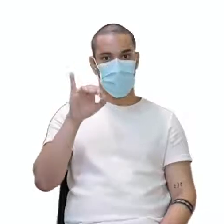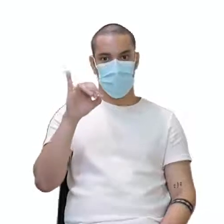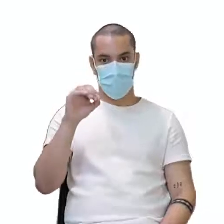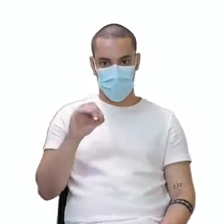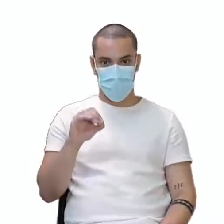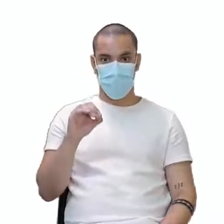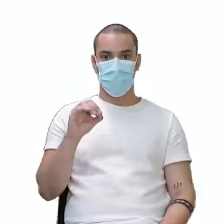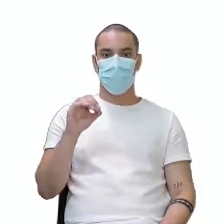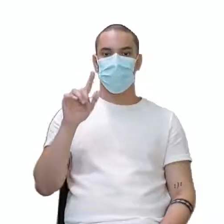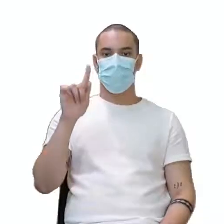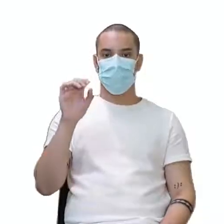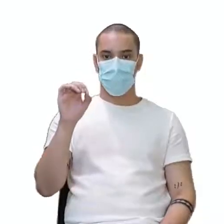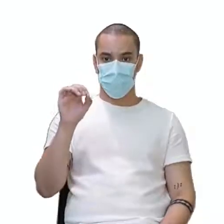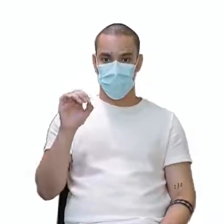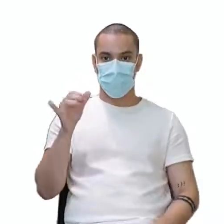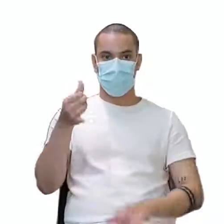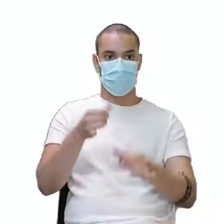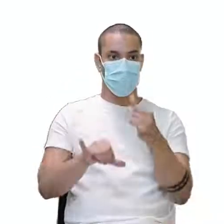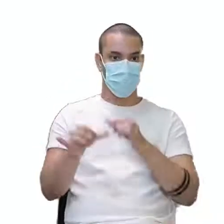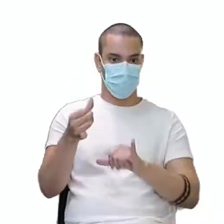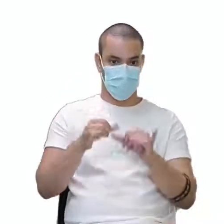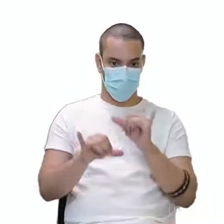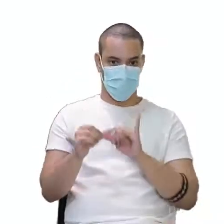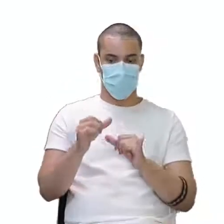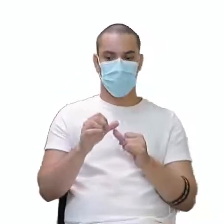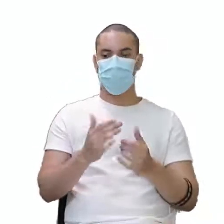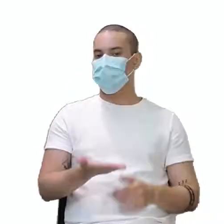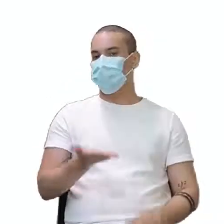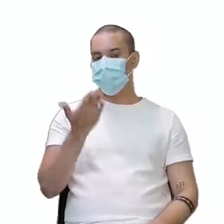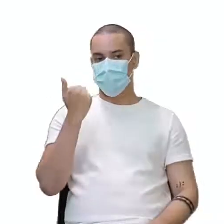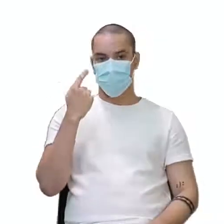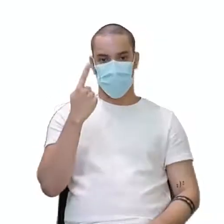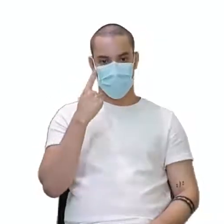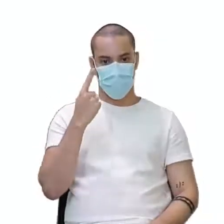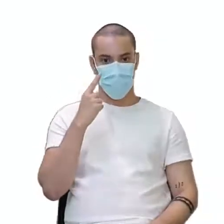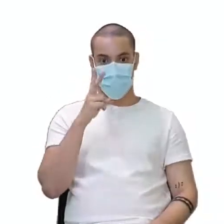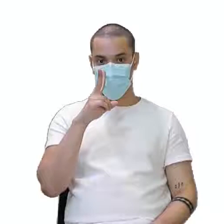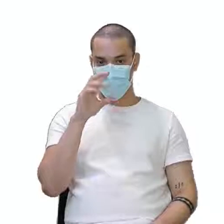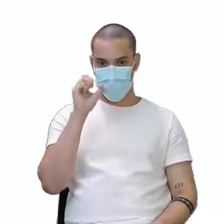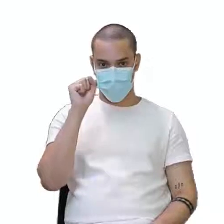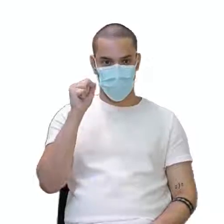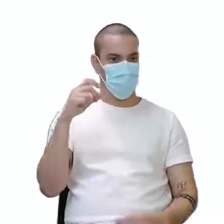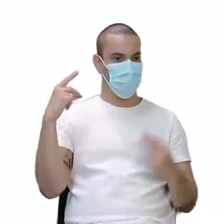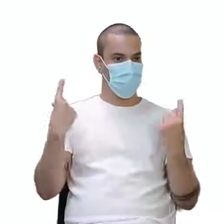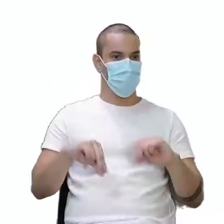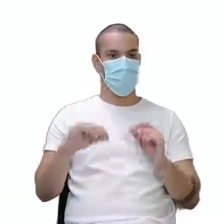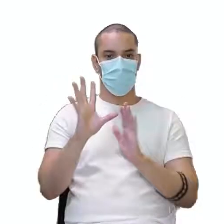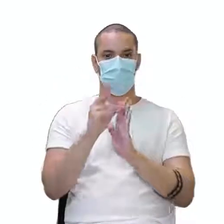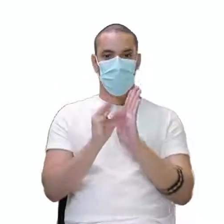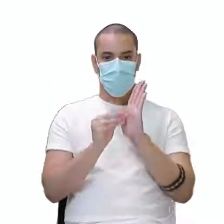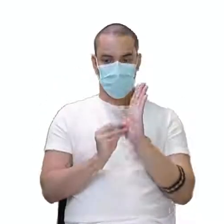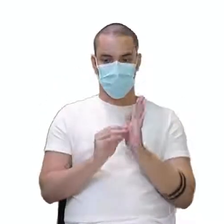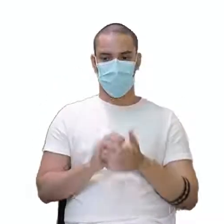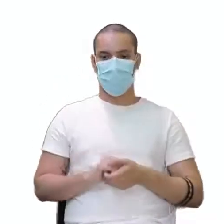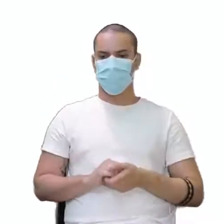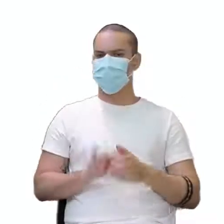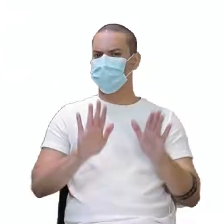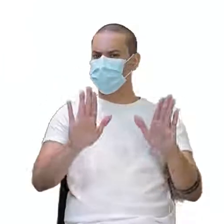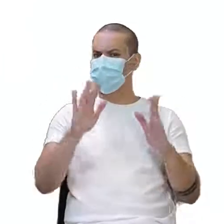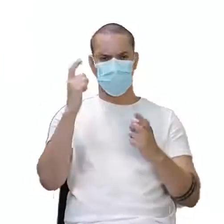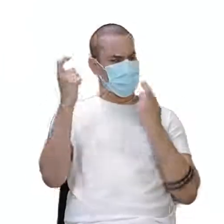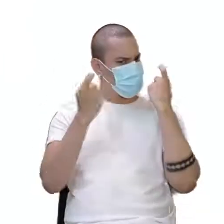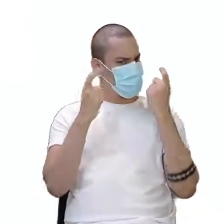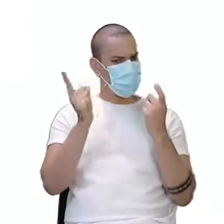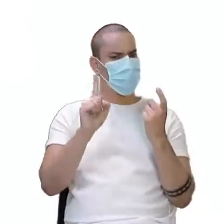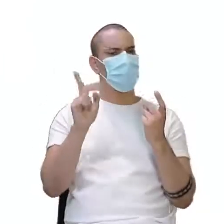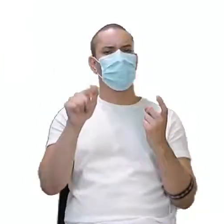biogeoquímicos. Tranquilo? Então vamos à pegada agora com força mesmo no conteúdo, tá? Mas não se preocupe não,